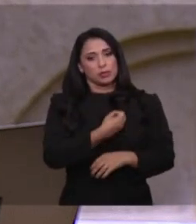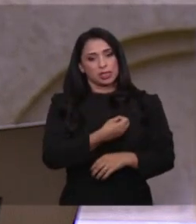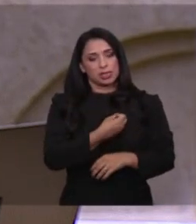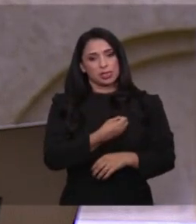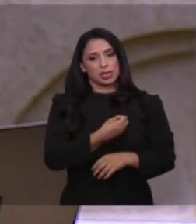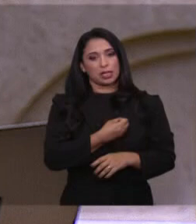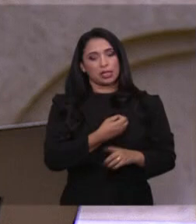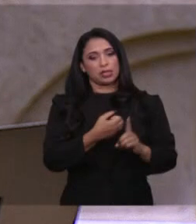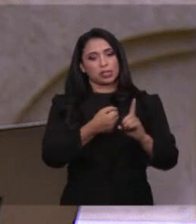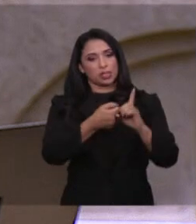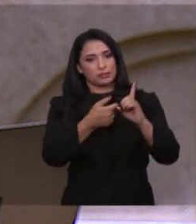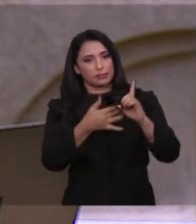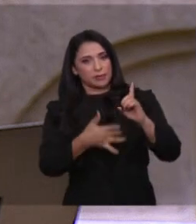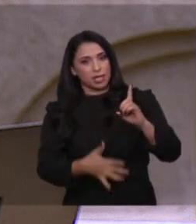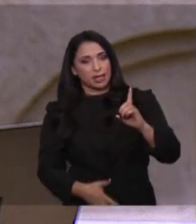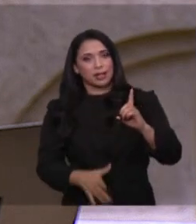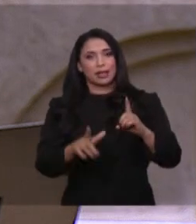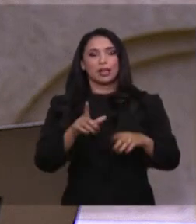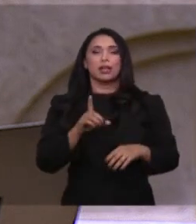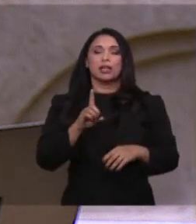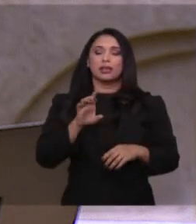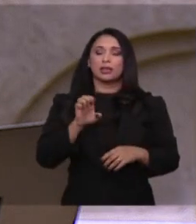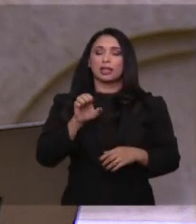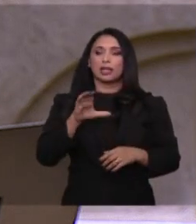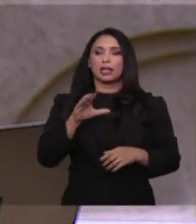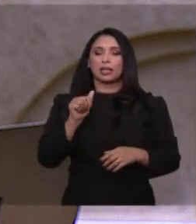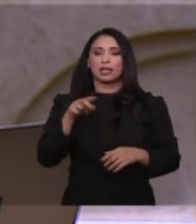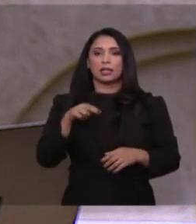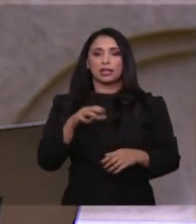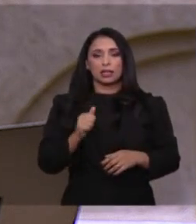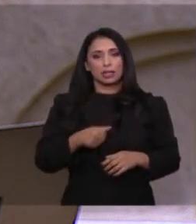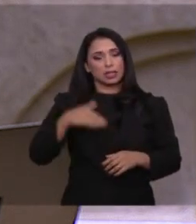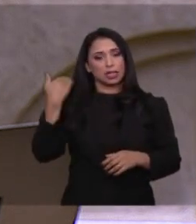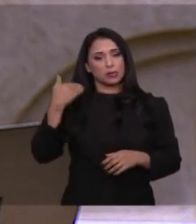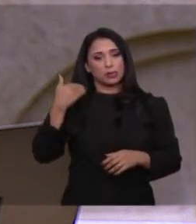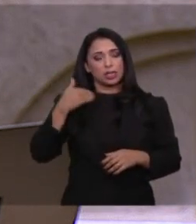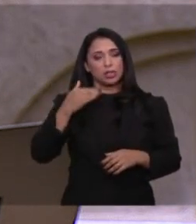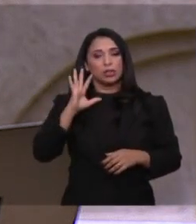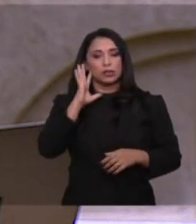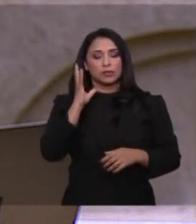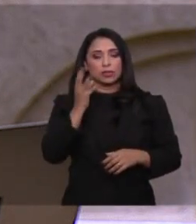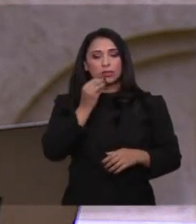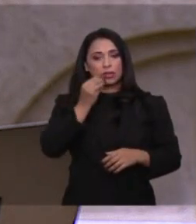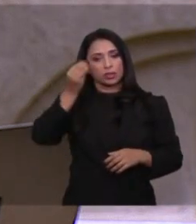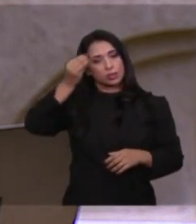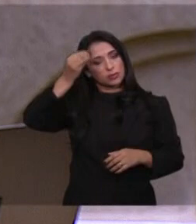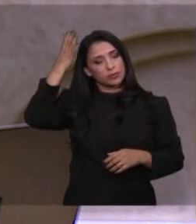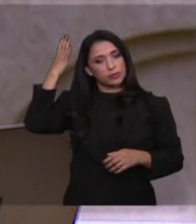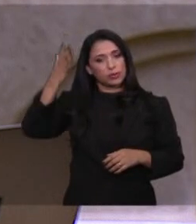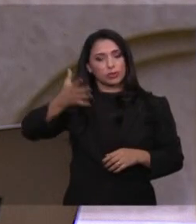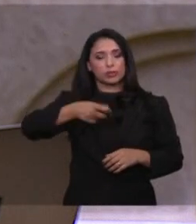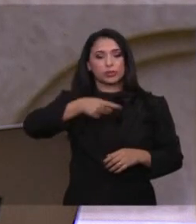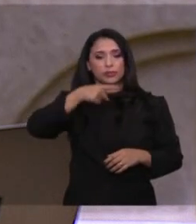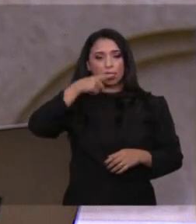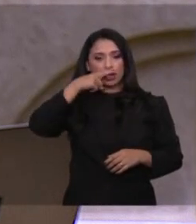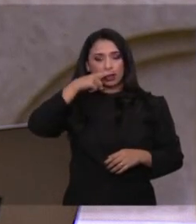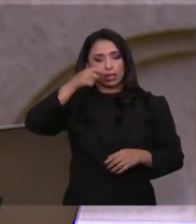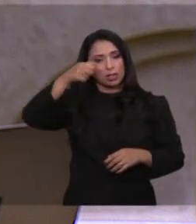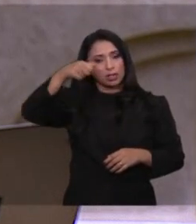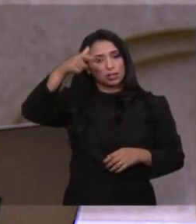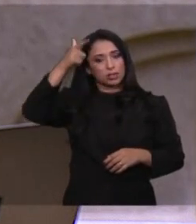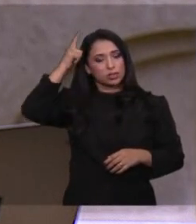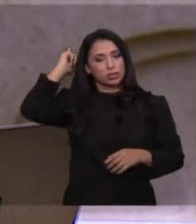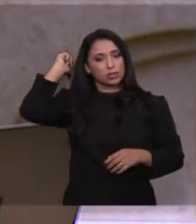decana presente, ministra Carmen Lúcia, ministro José Antônio Dias Toffoli, Luiz Fux, Luiz Edson Fachin, Alexandre